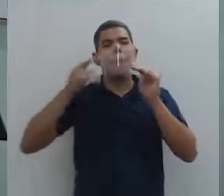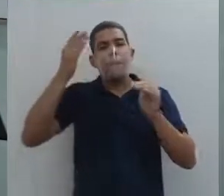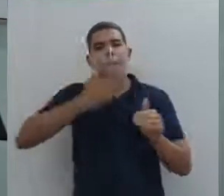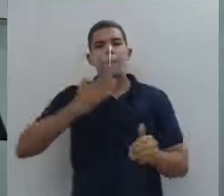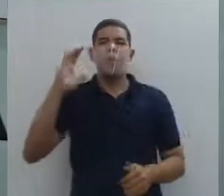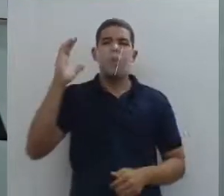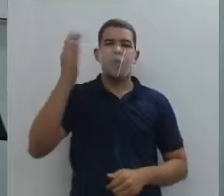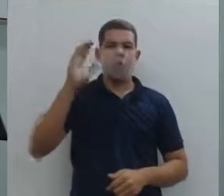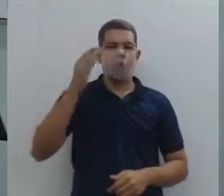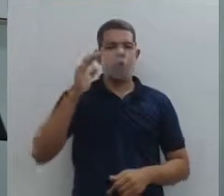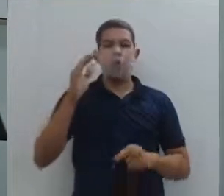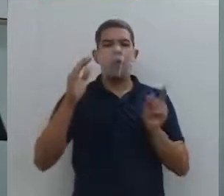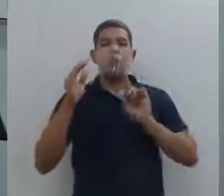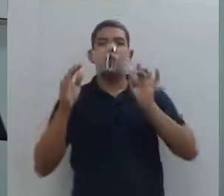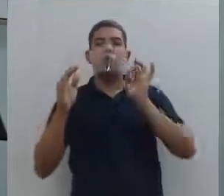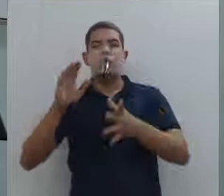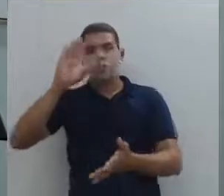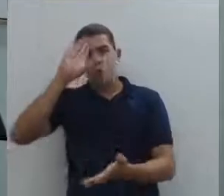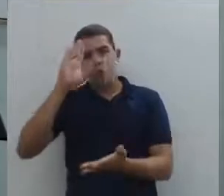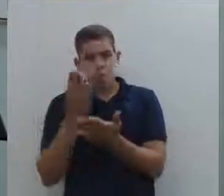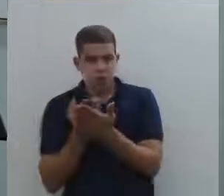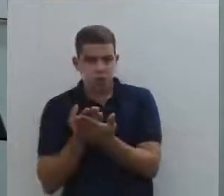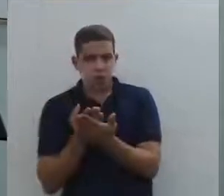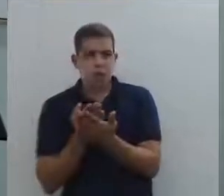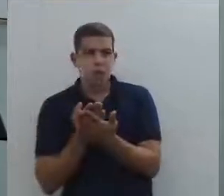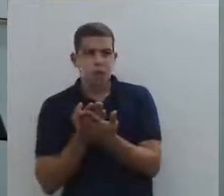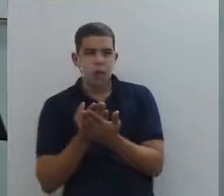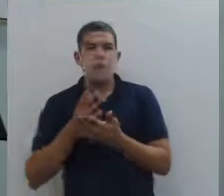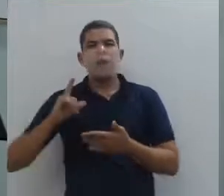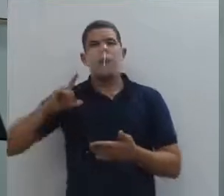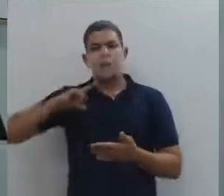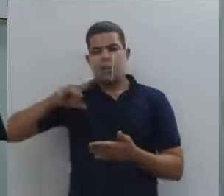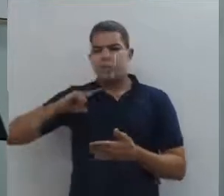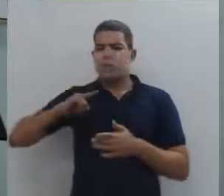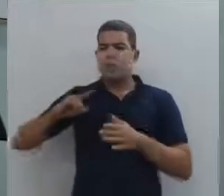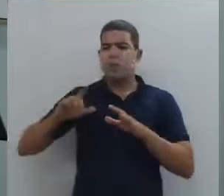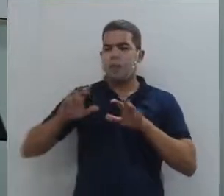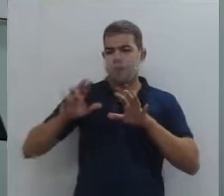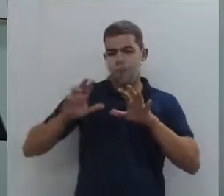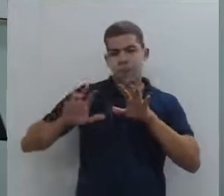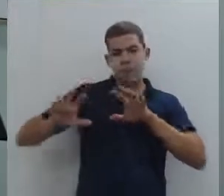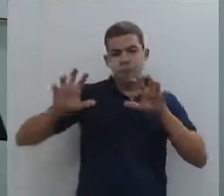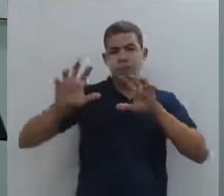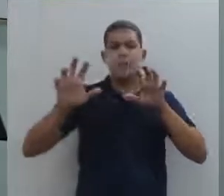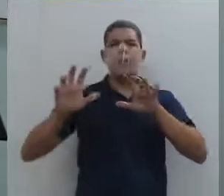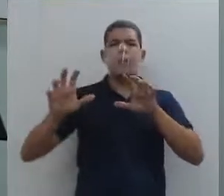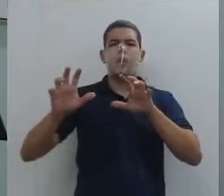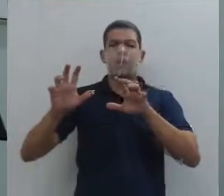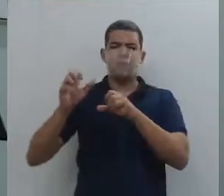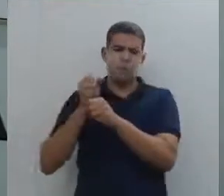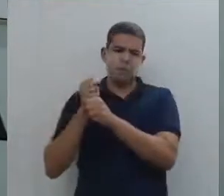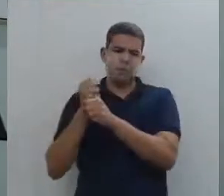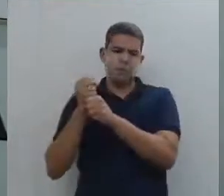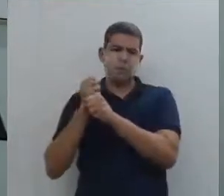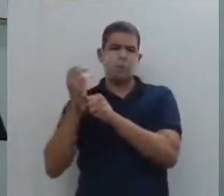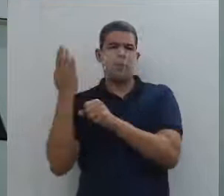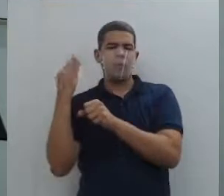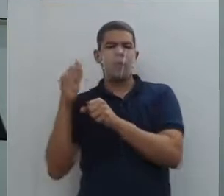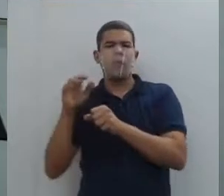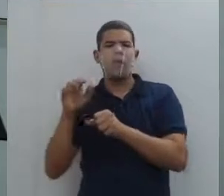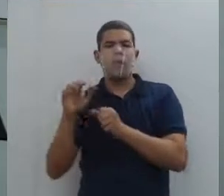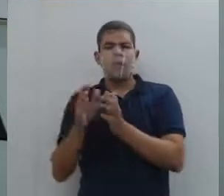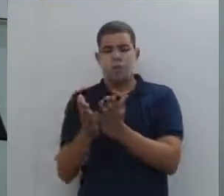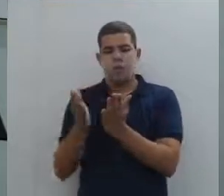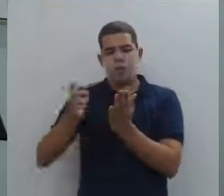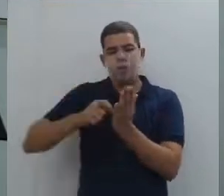científicas, apenas acredita-se, e aí através das suas escrituras sagradas é que temos evidências para